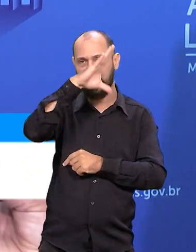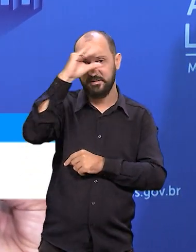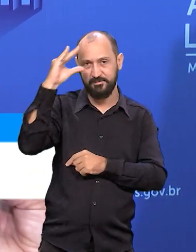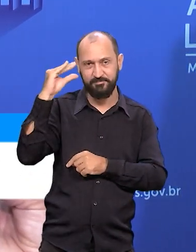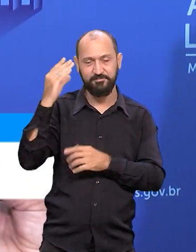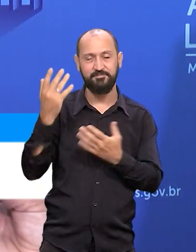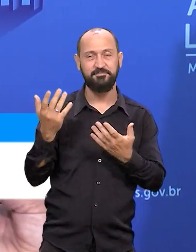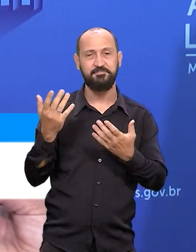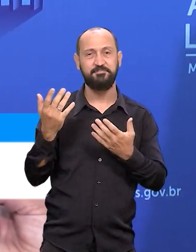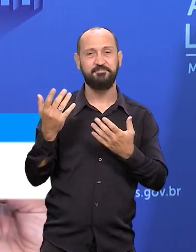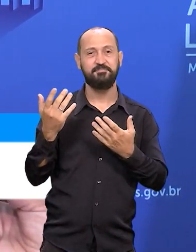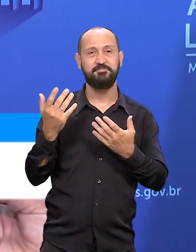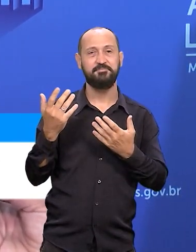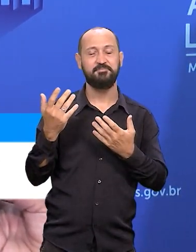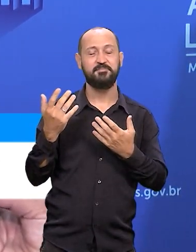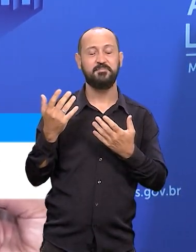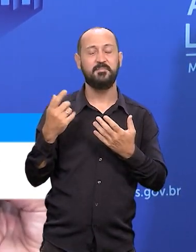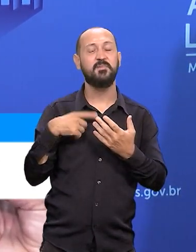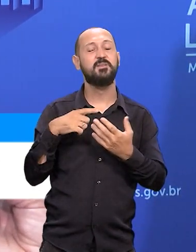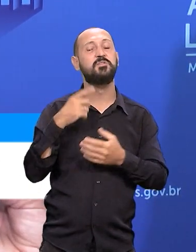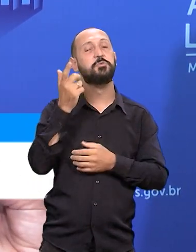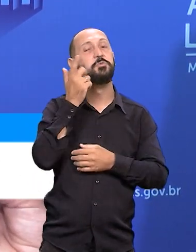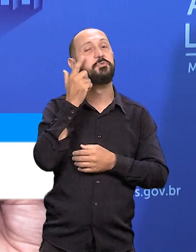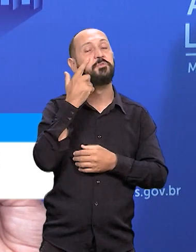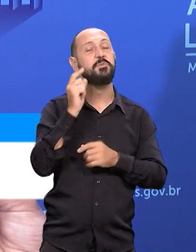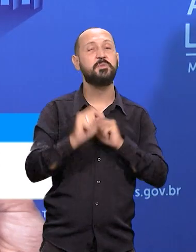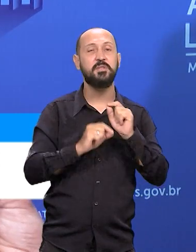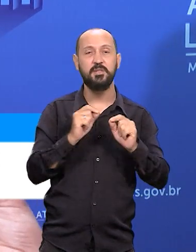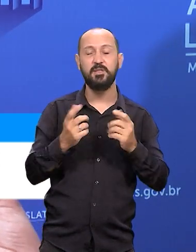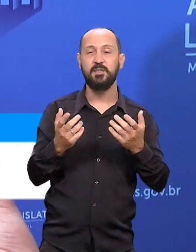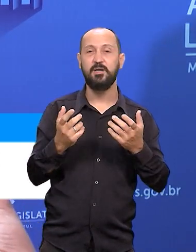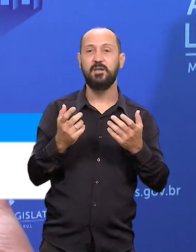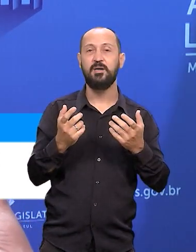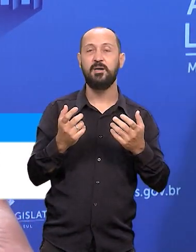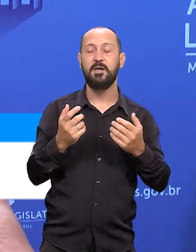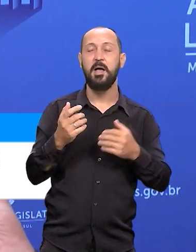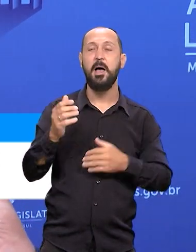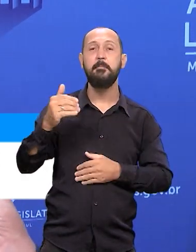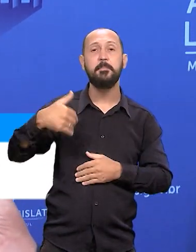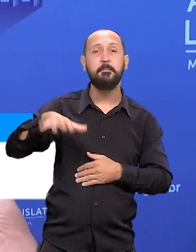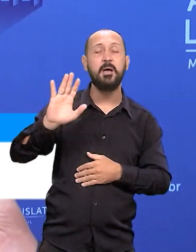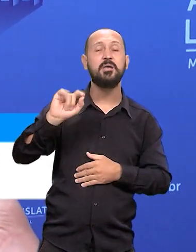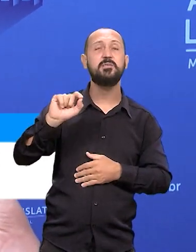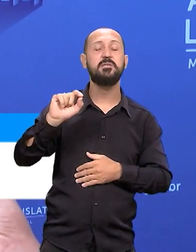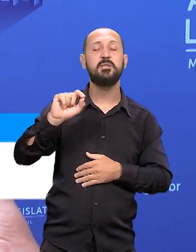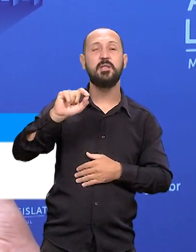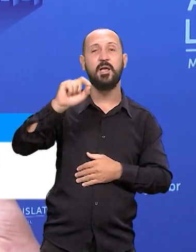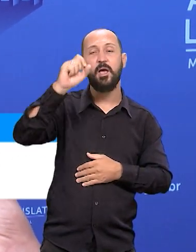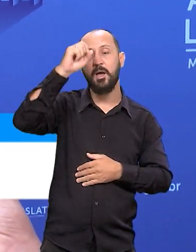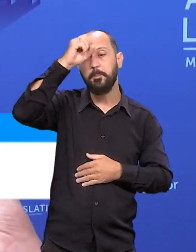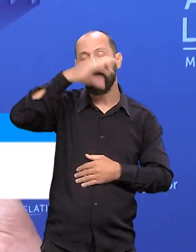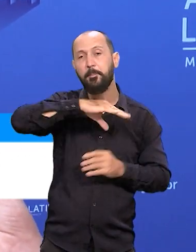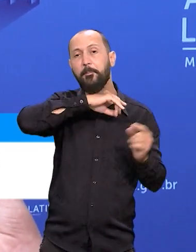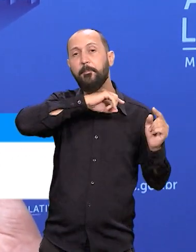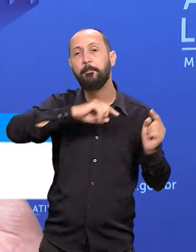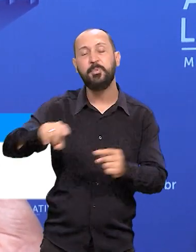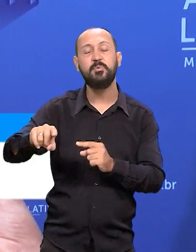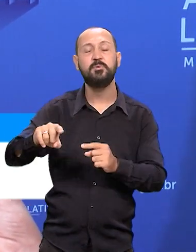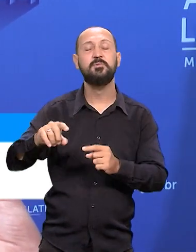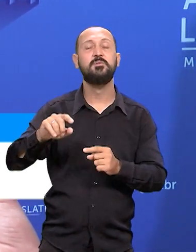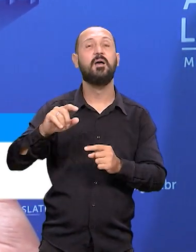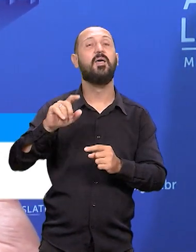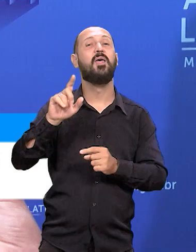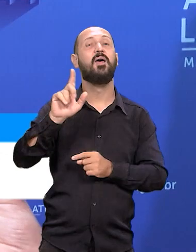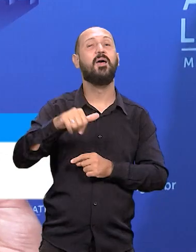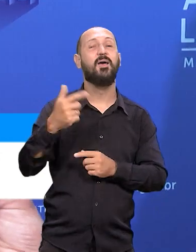nossas crianças e os adolescentes, a gente tem visto, inclusive, que a maioria desses abusos contra